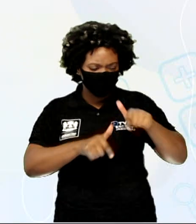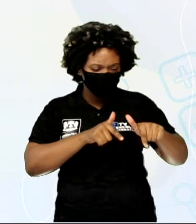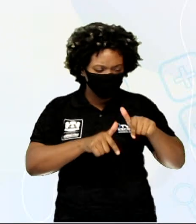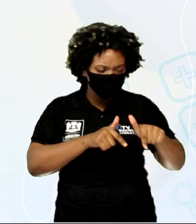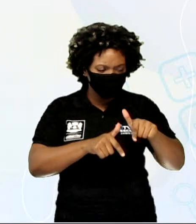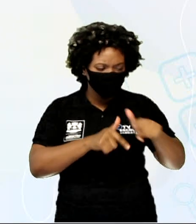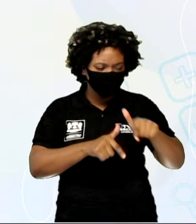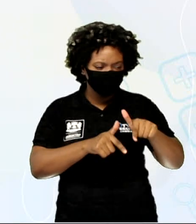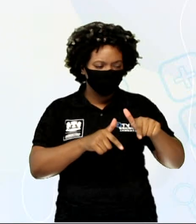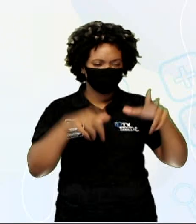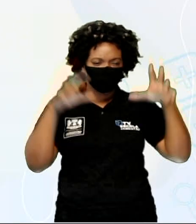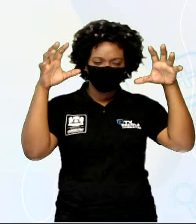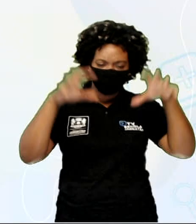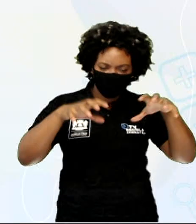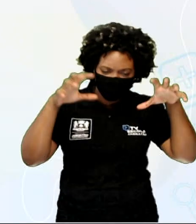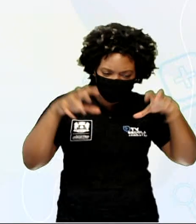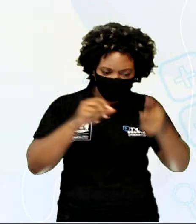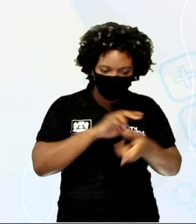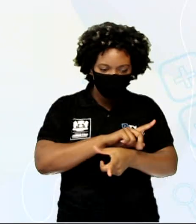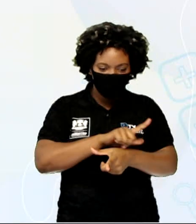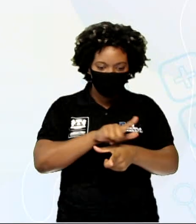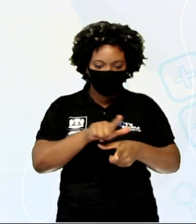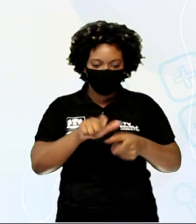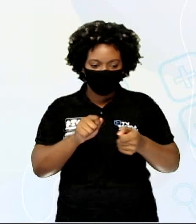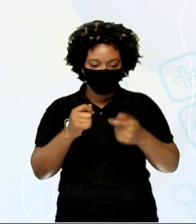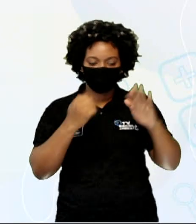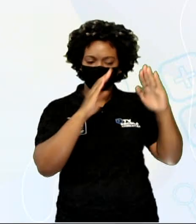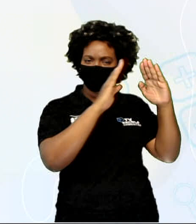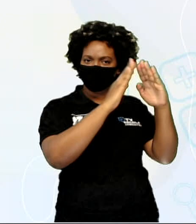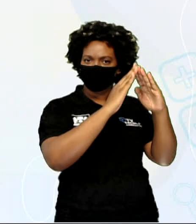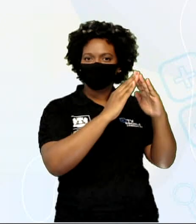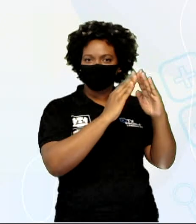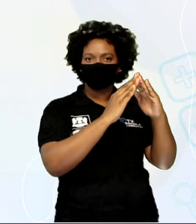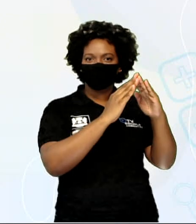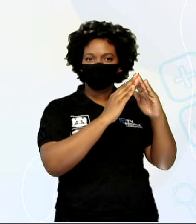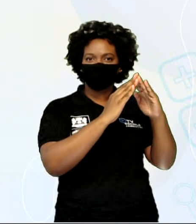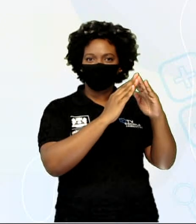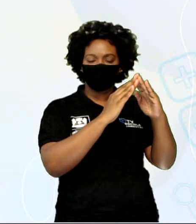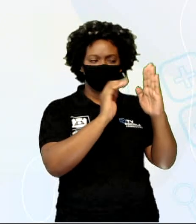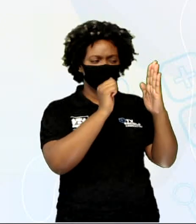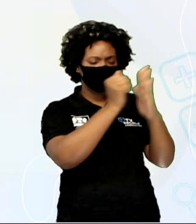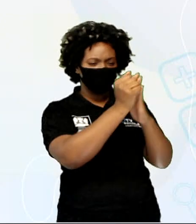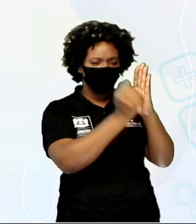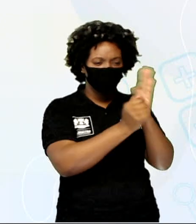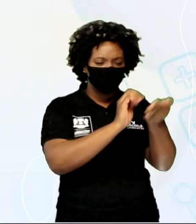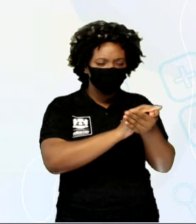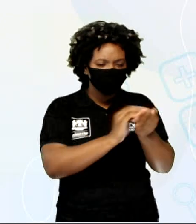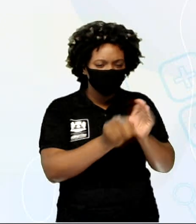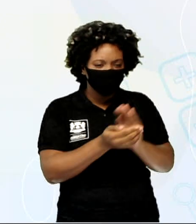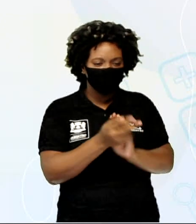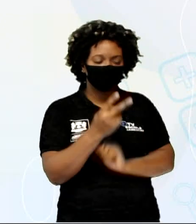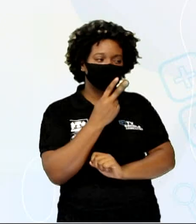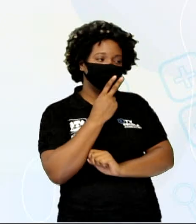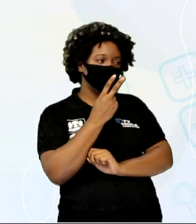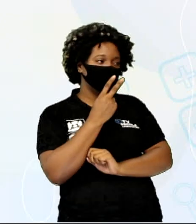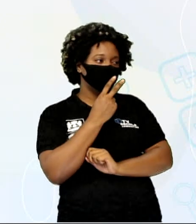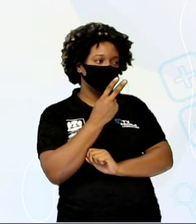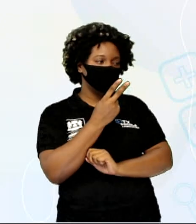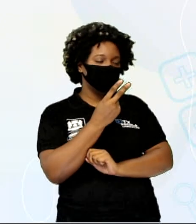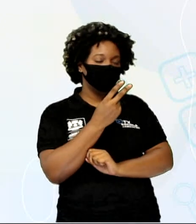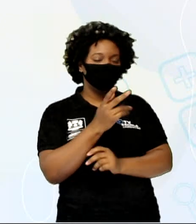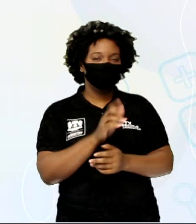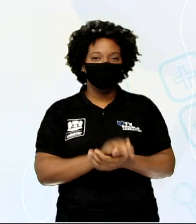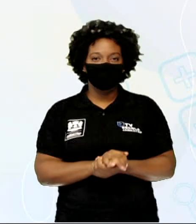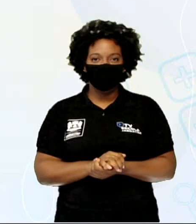roça de inverno e de estio. A minha chupana é tapada de barro, só fumo cigarro de paia de